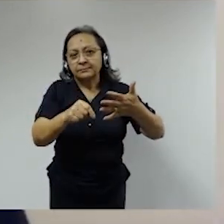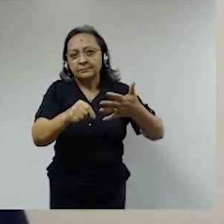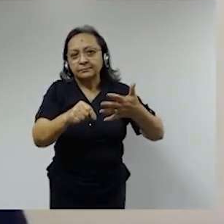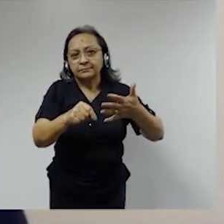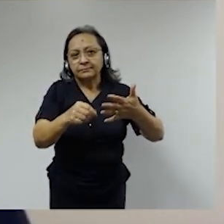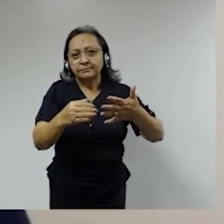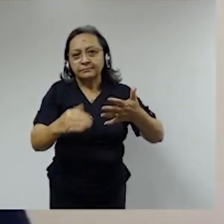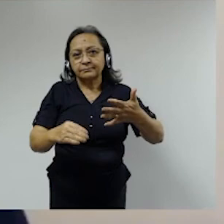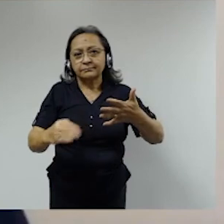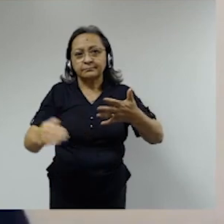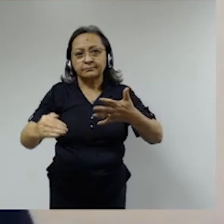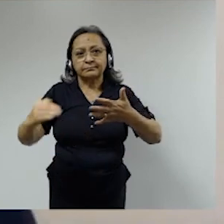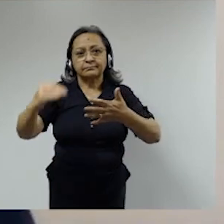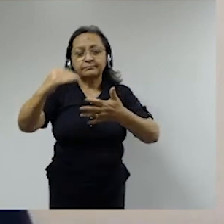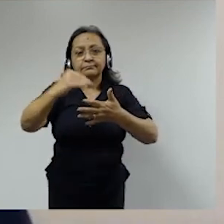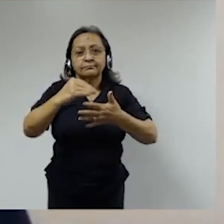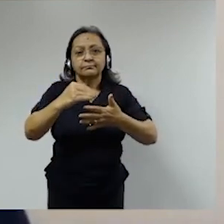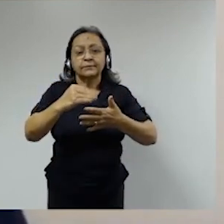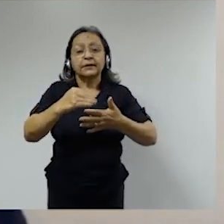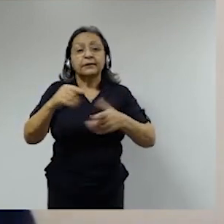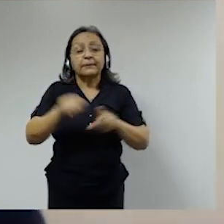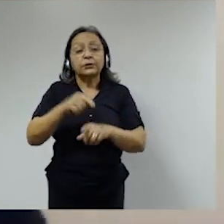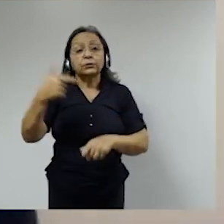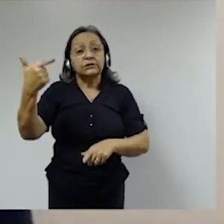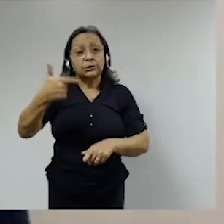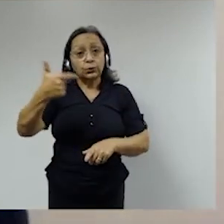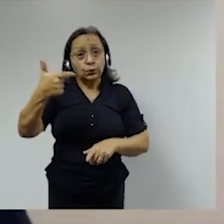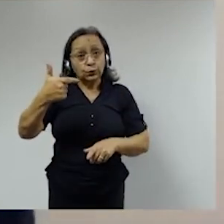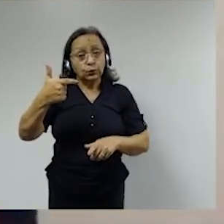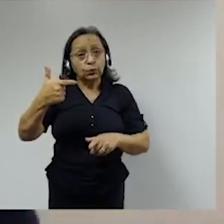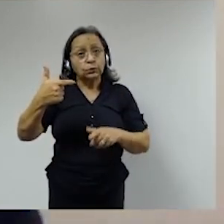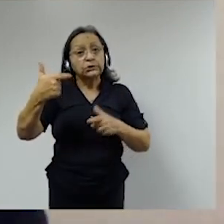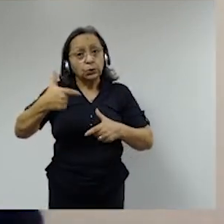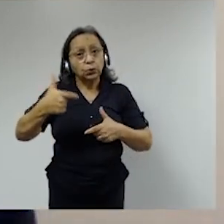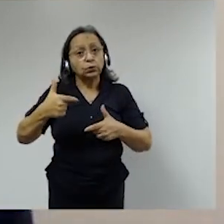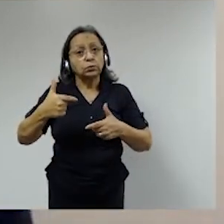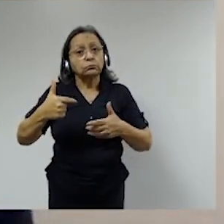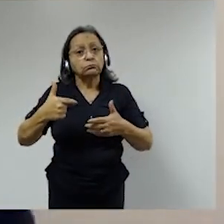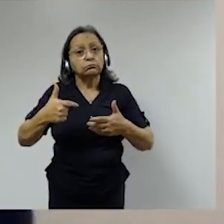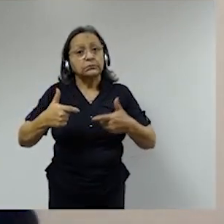e no segundo lugar no ranking